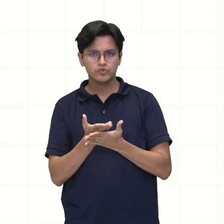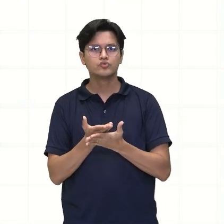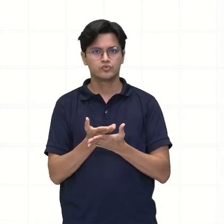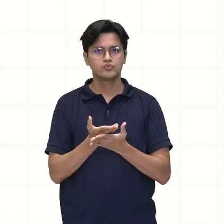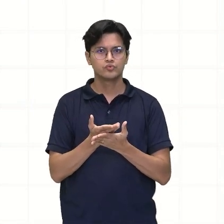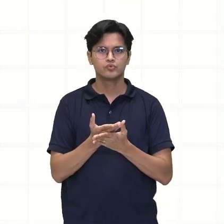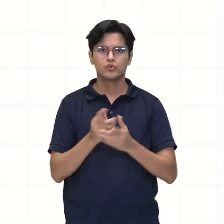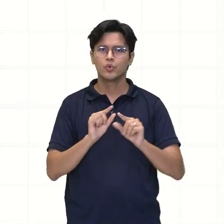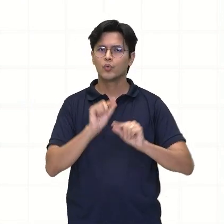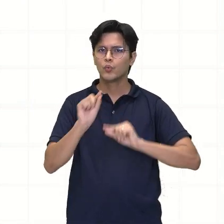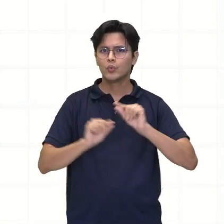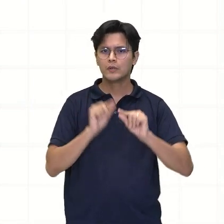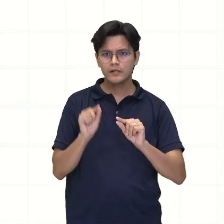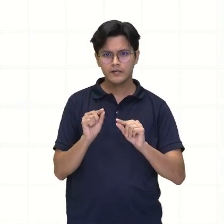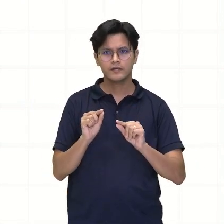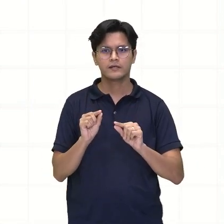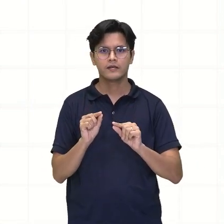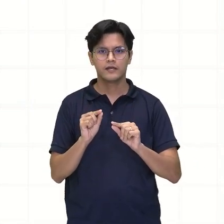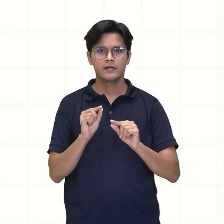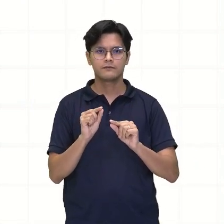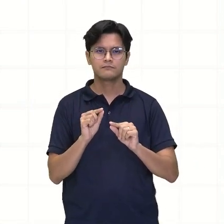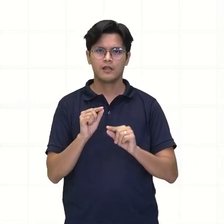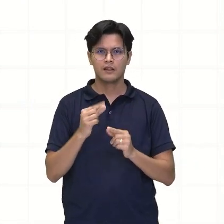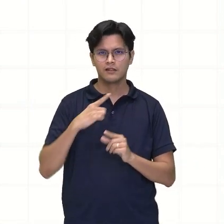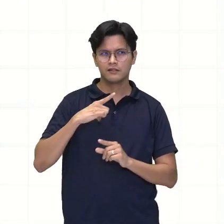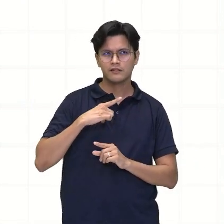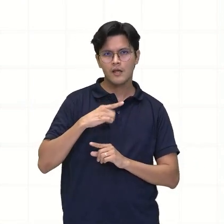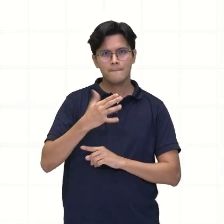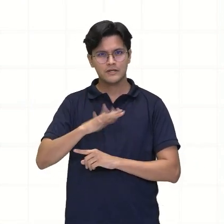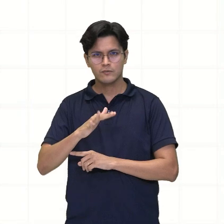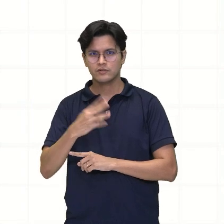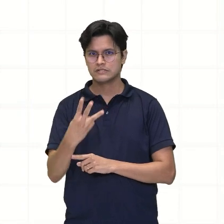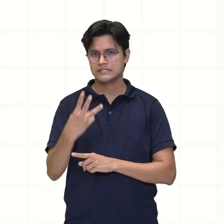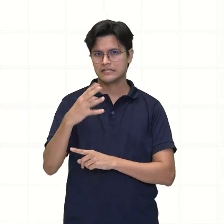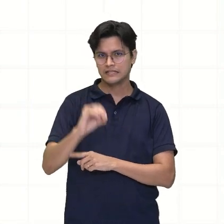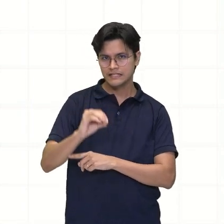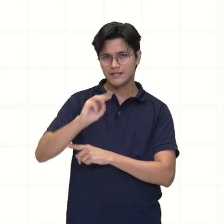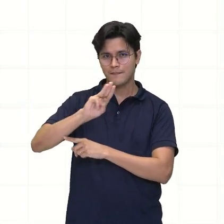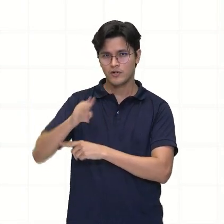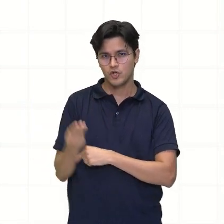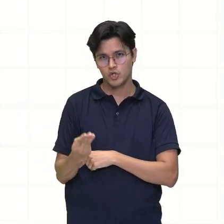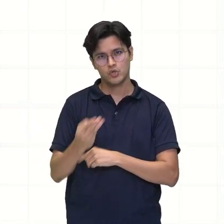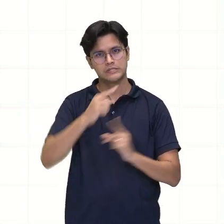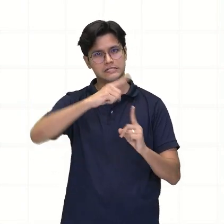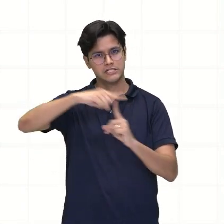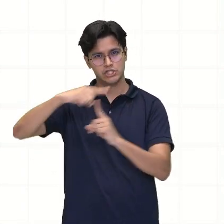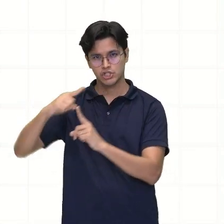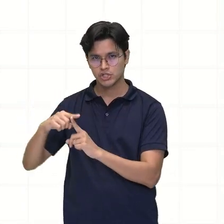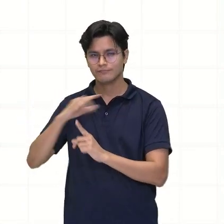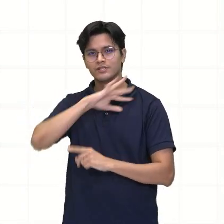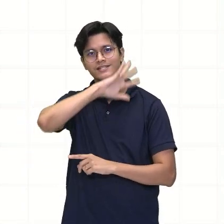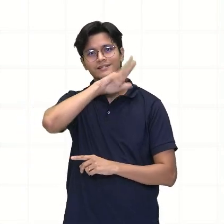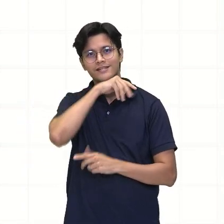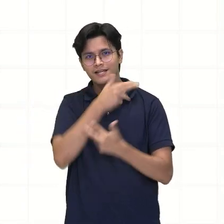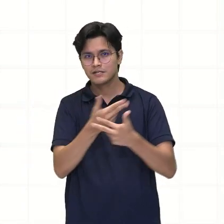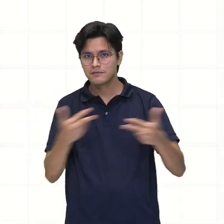milhões de espécies animais, tá bom? Na região. E muitas delas, né,